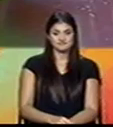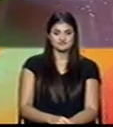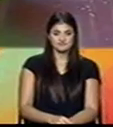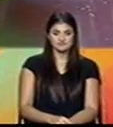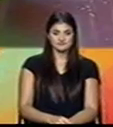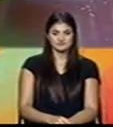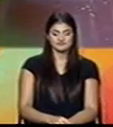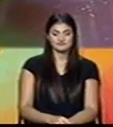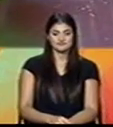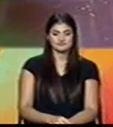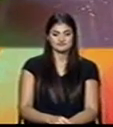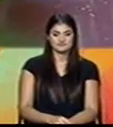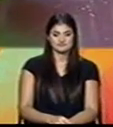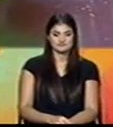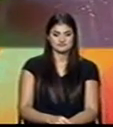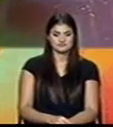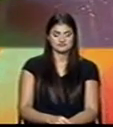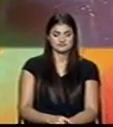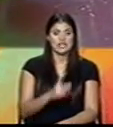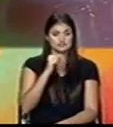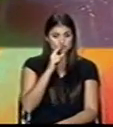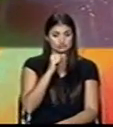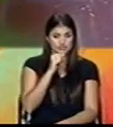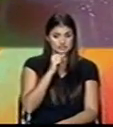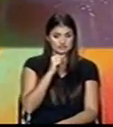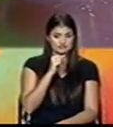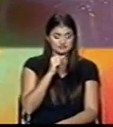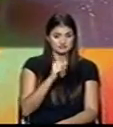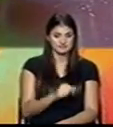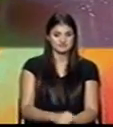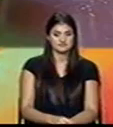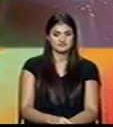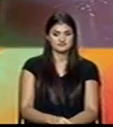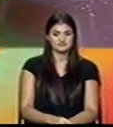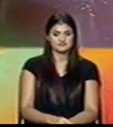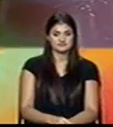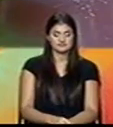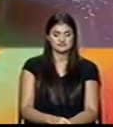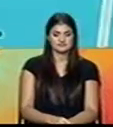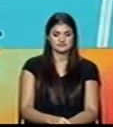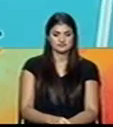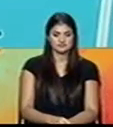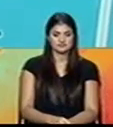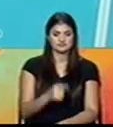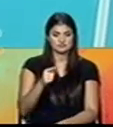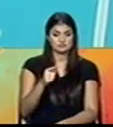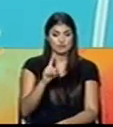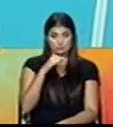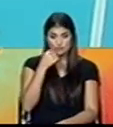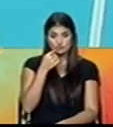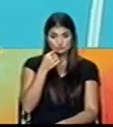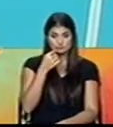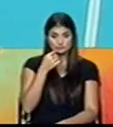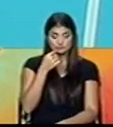logo de chocolate. Só aqui um bocadinho de açúcar em pó, só para dar aquele ar. Chocolate de 70%. Também fica ótimo. Este bolo, tradicionalmente, ele até